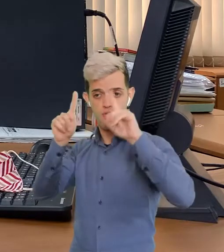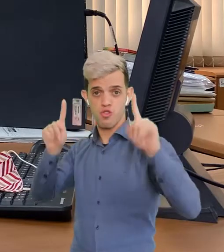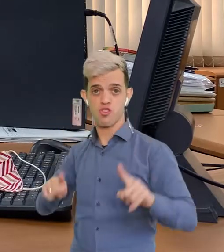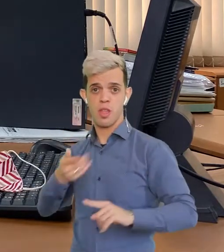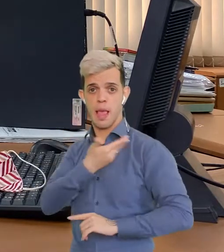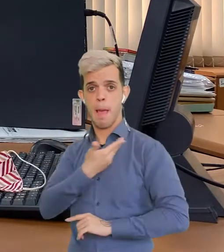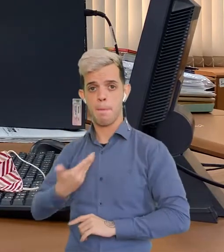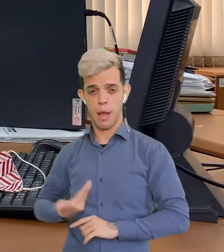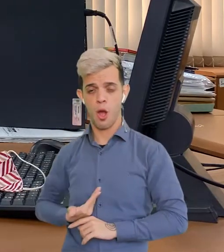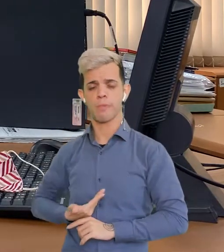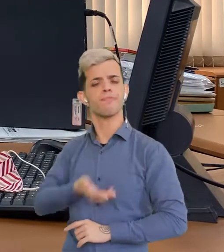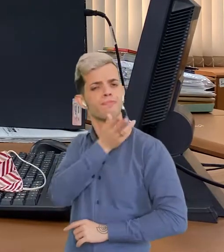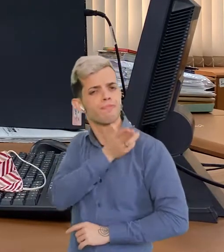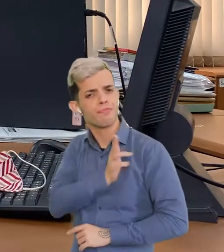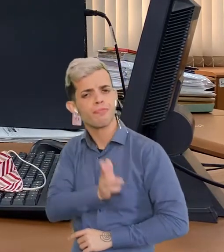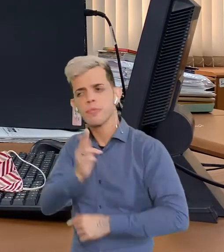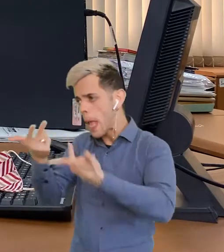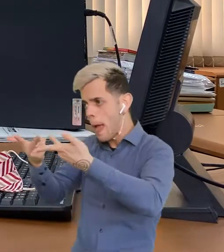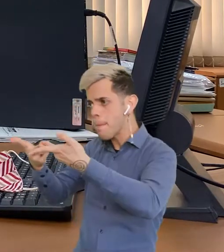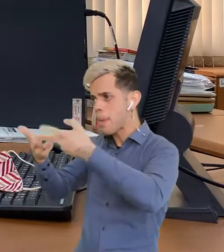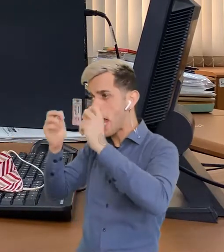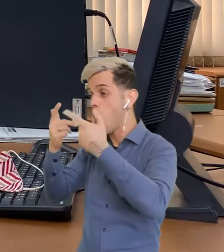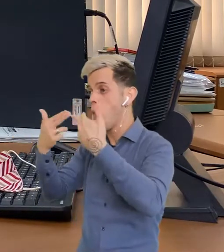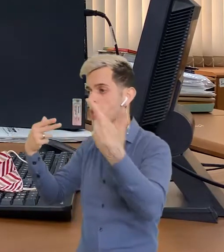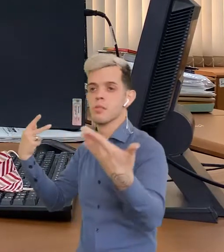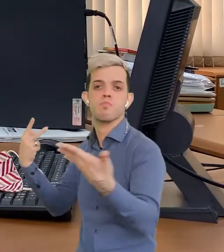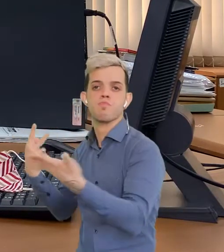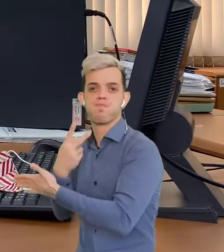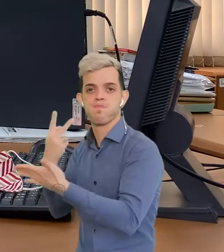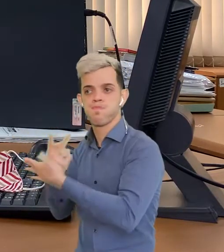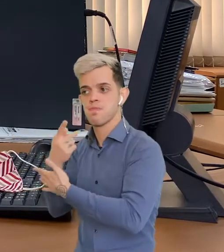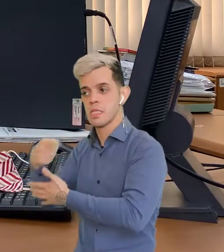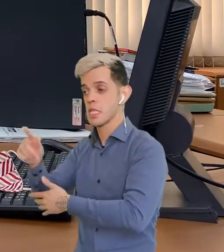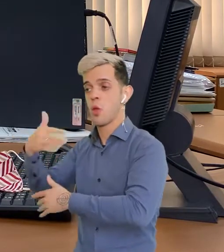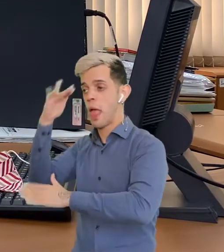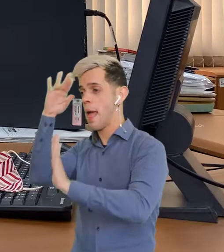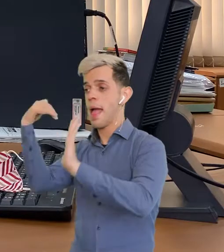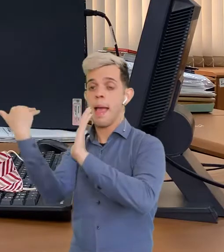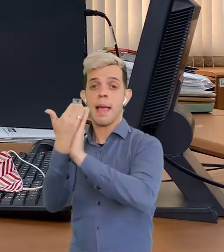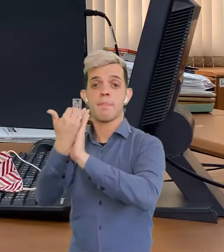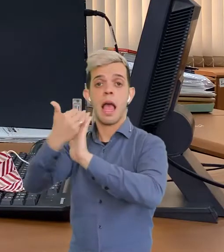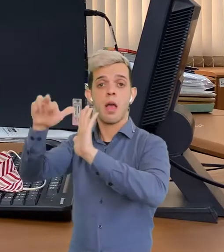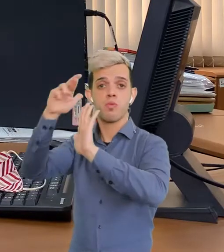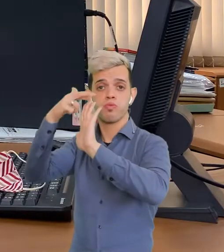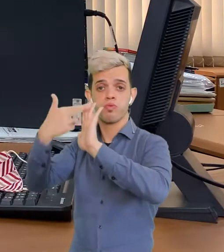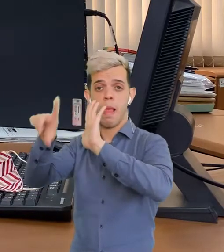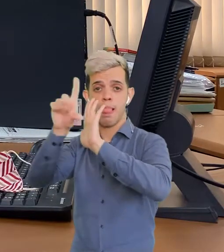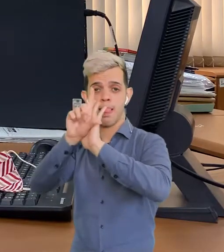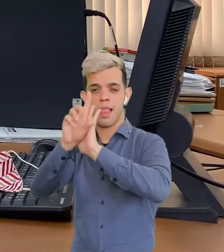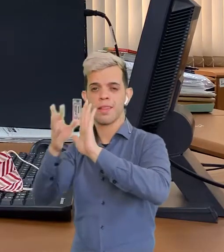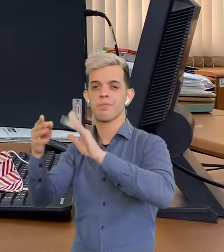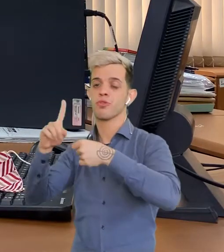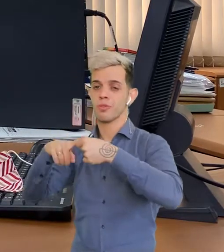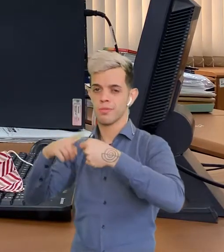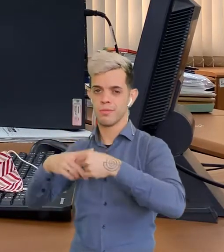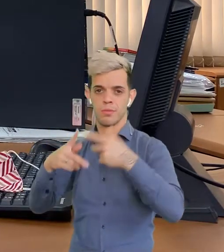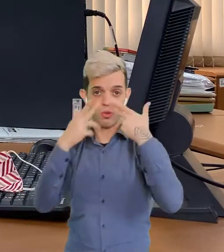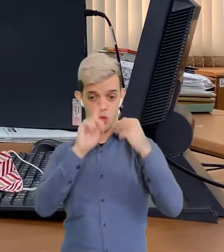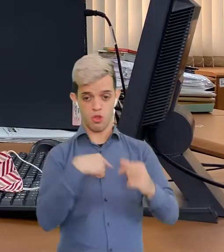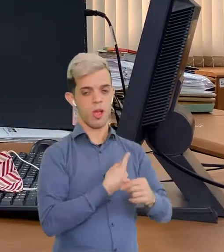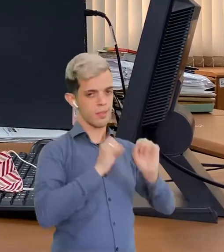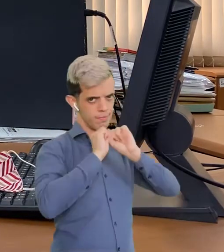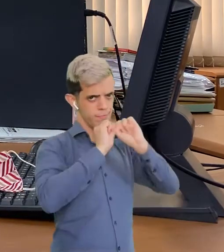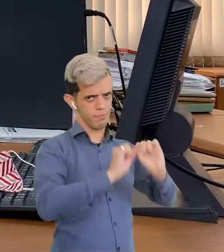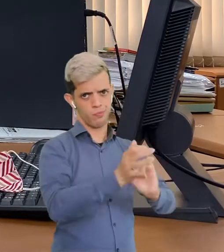público, sempre que for constatada uma infração a uma legislação municipal. No caso da